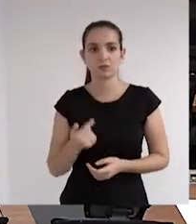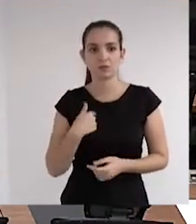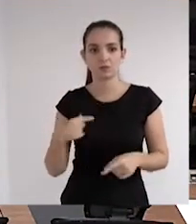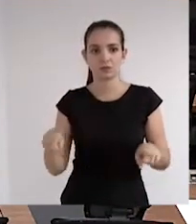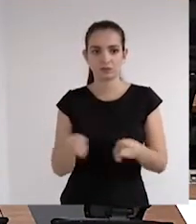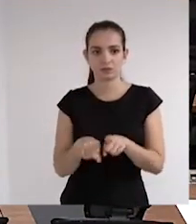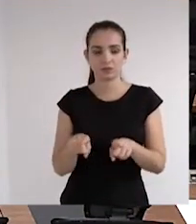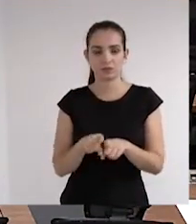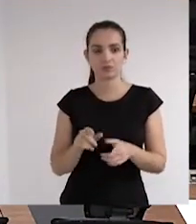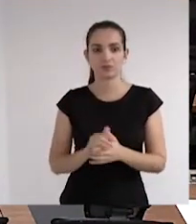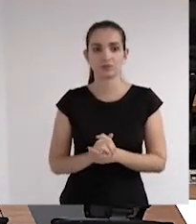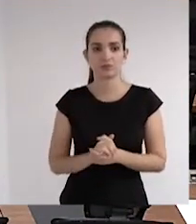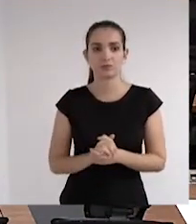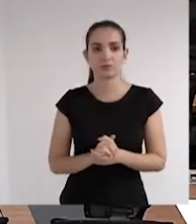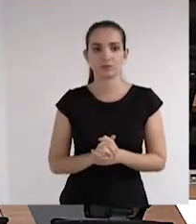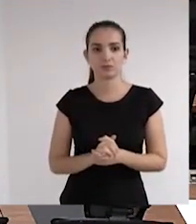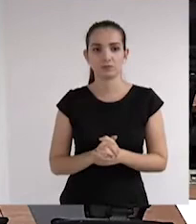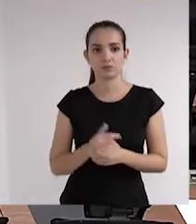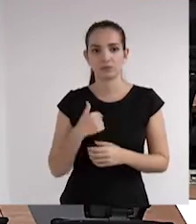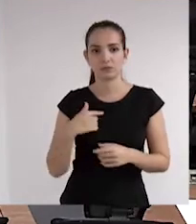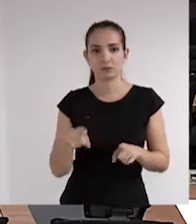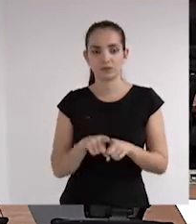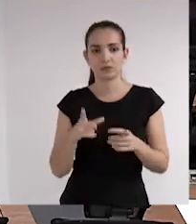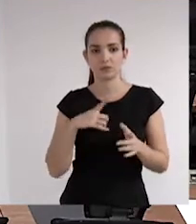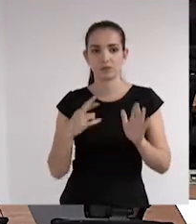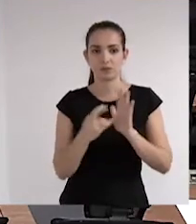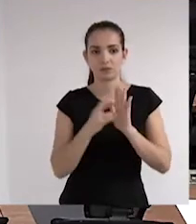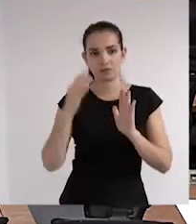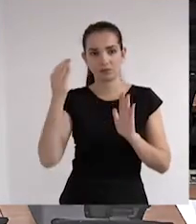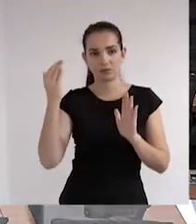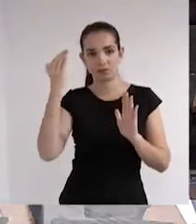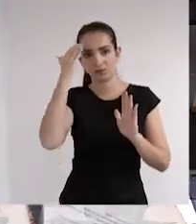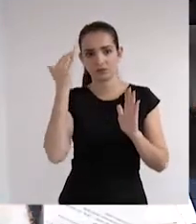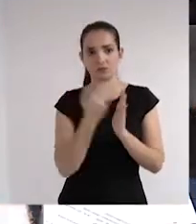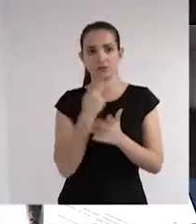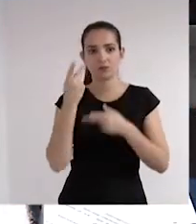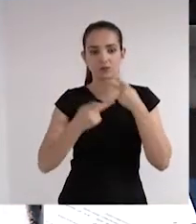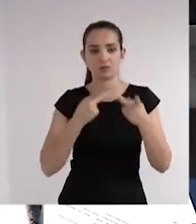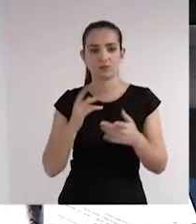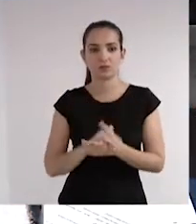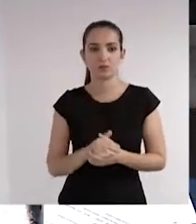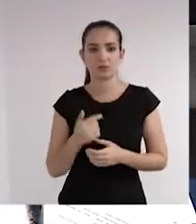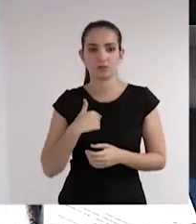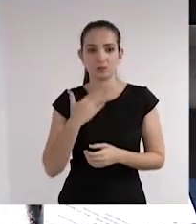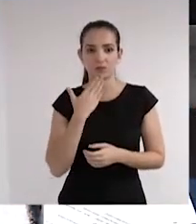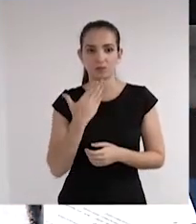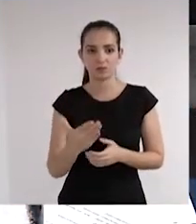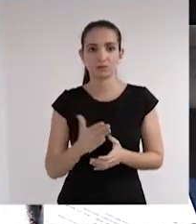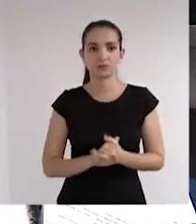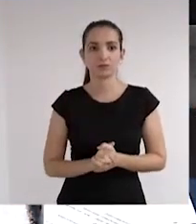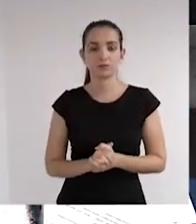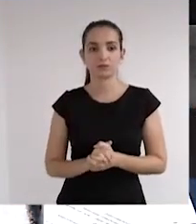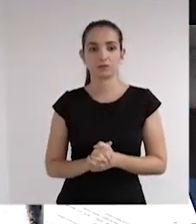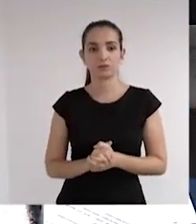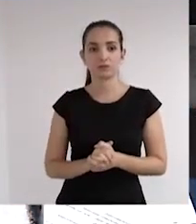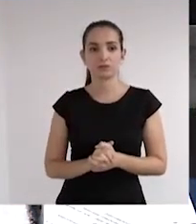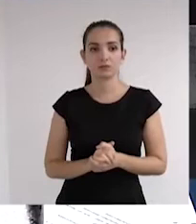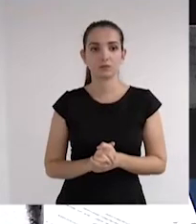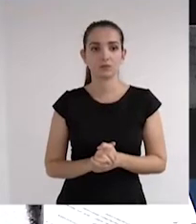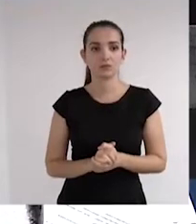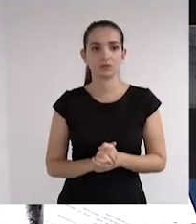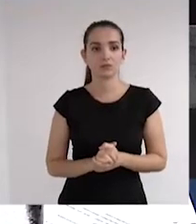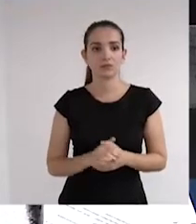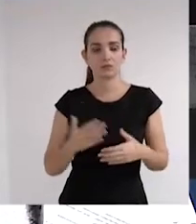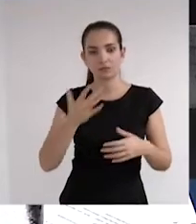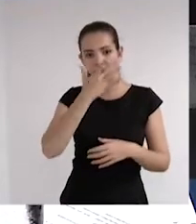estou com a possibilidade regimental de falar e vou pedir, então, que